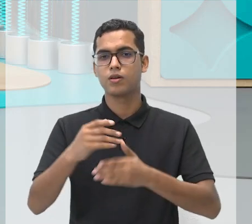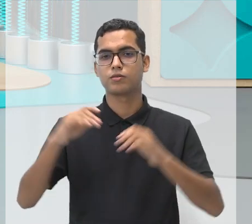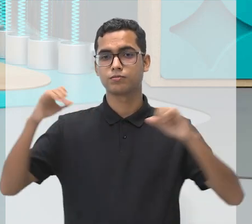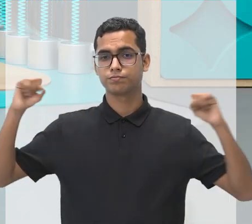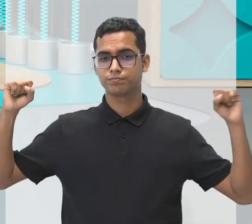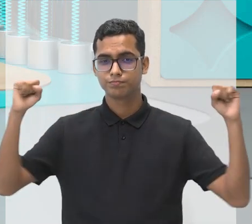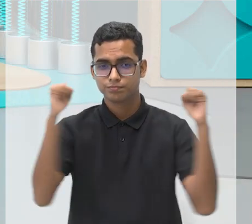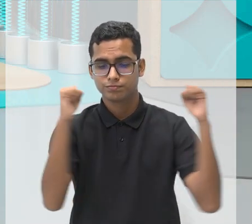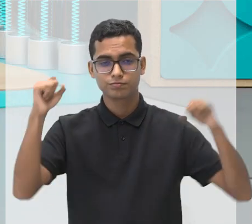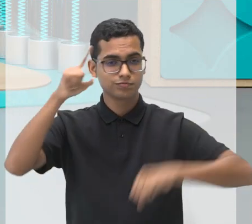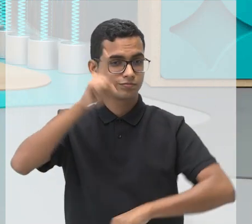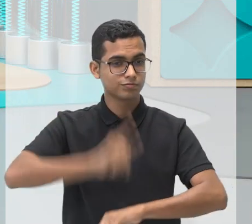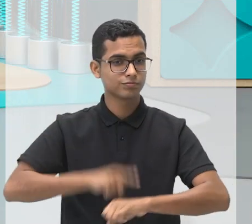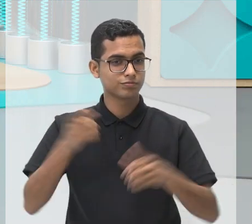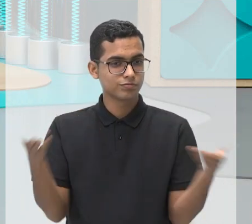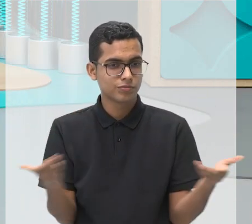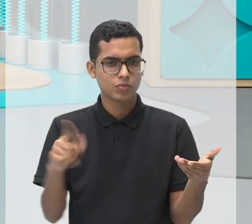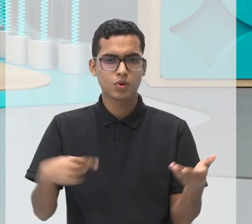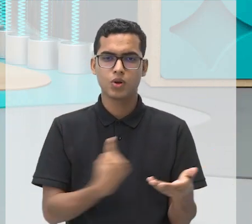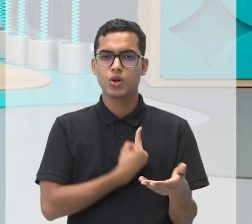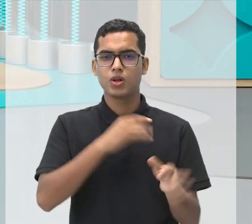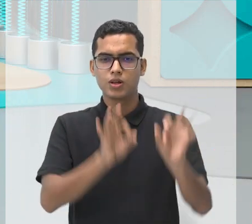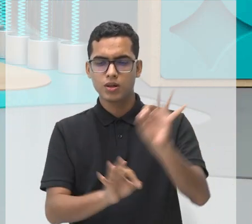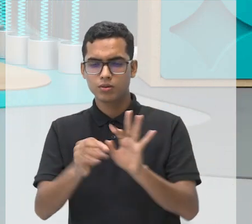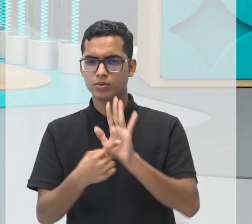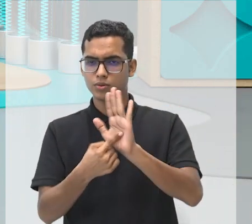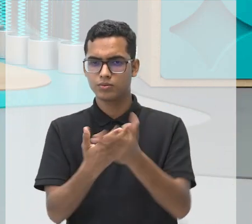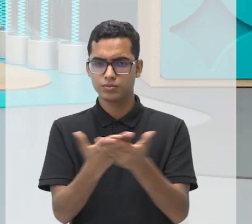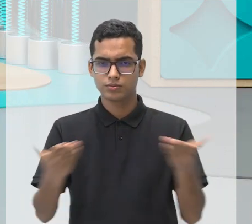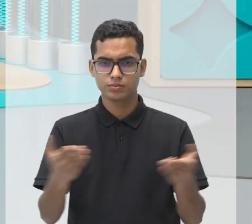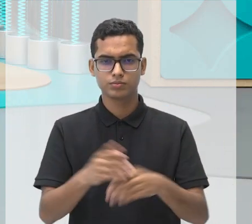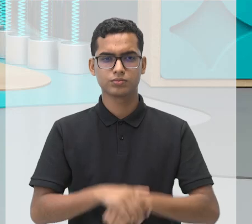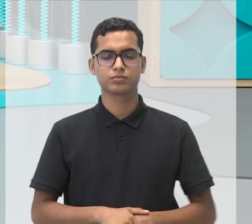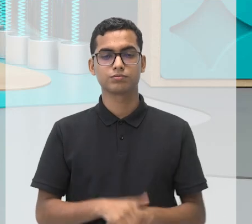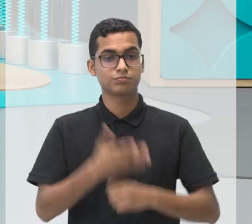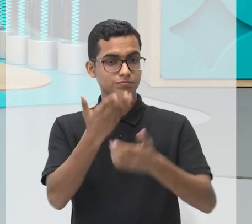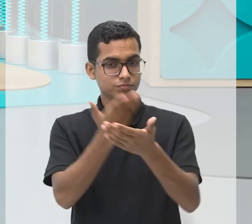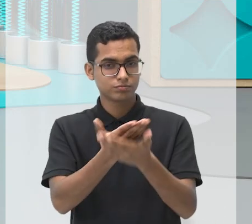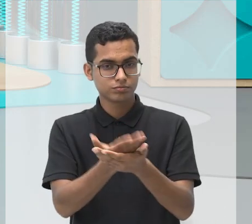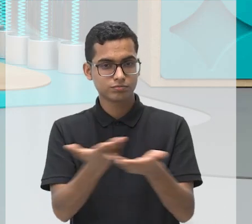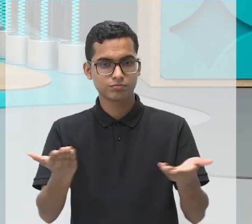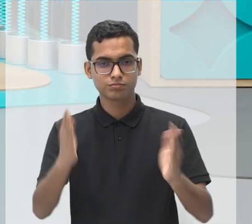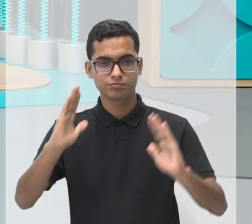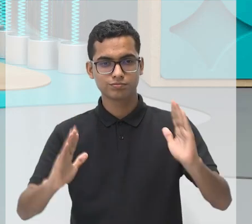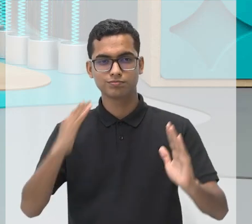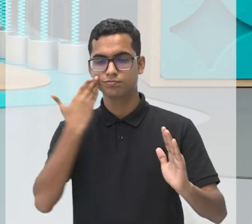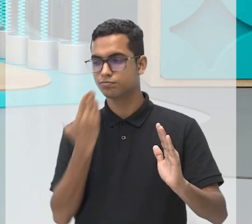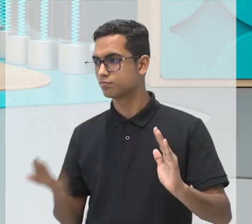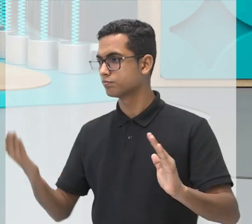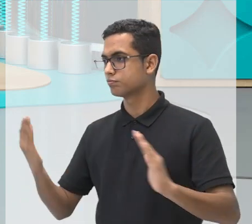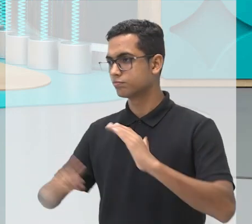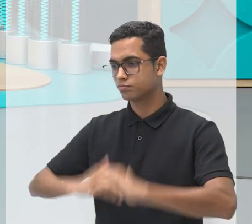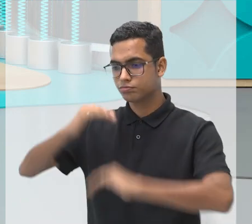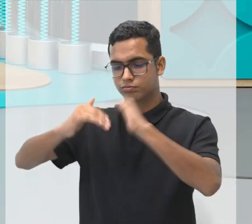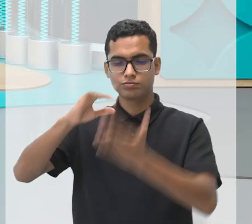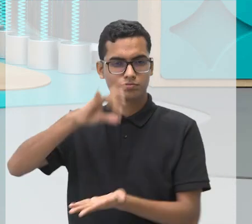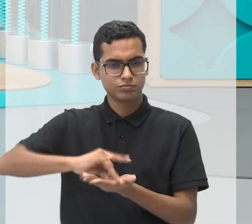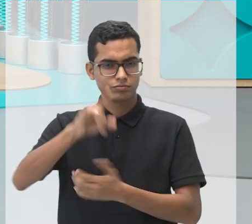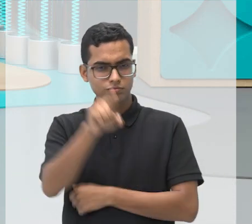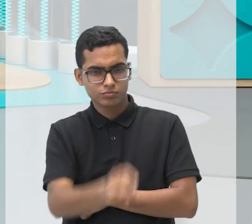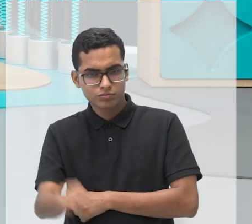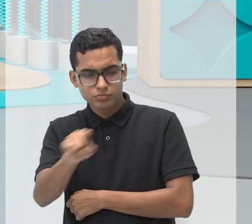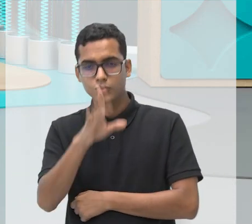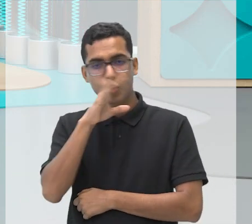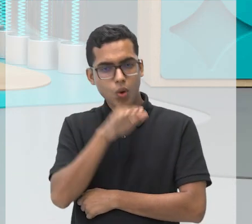esse momento maravilhoso que nós pensamos e projetamos para vocês. Nessa fase do desenvolvimento, né, na fase em que